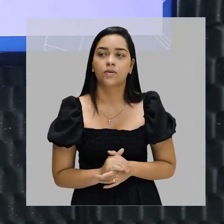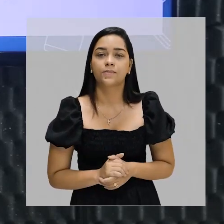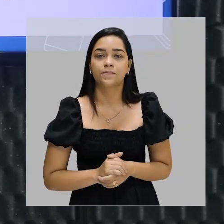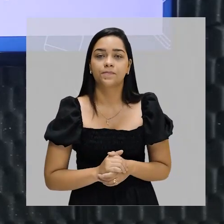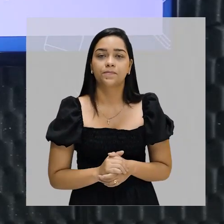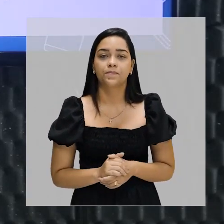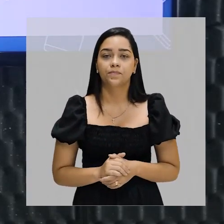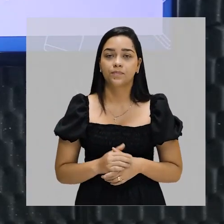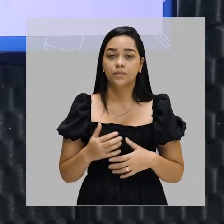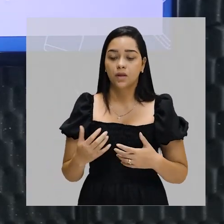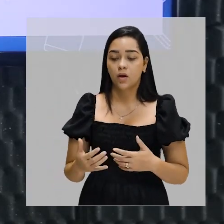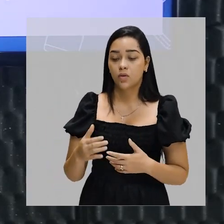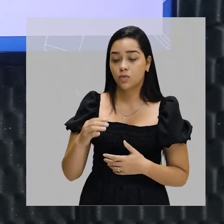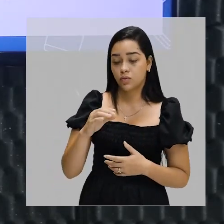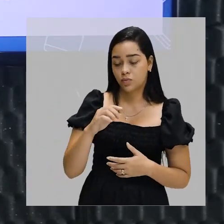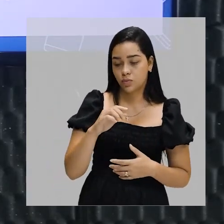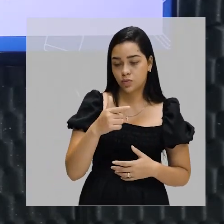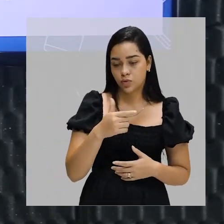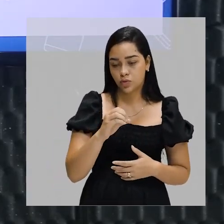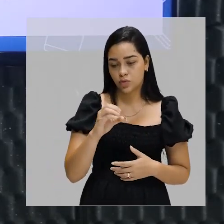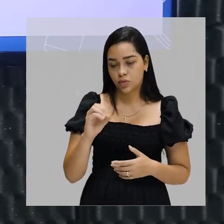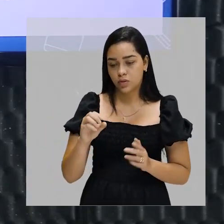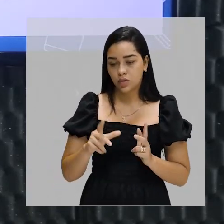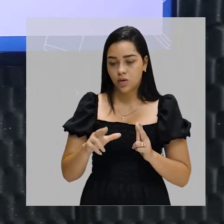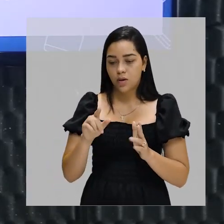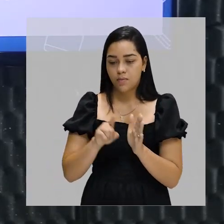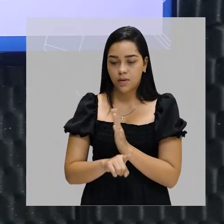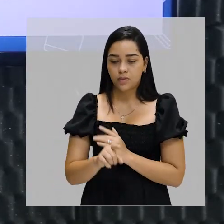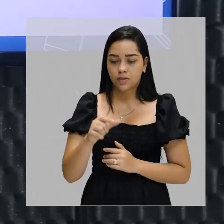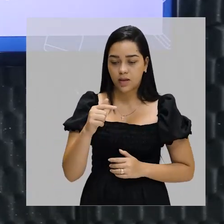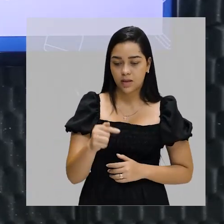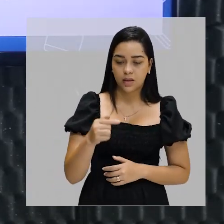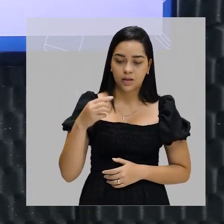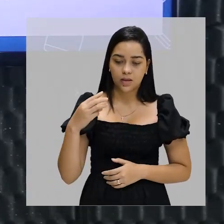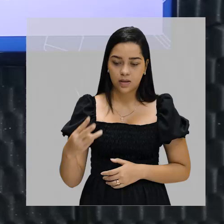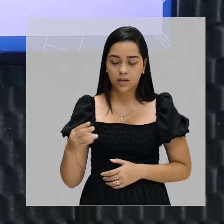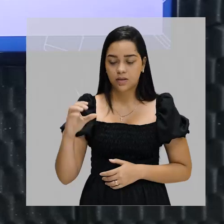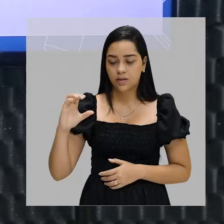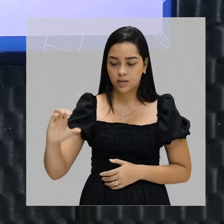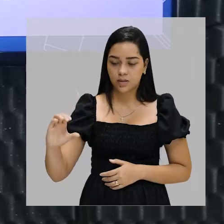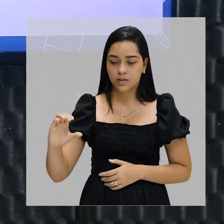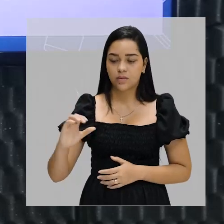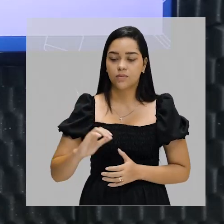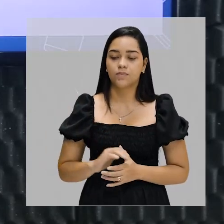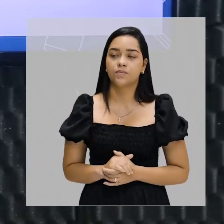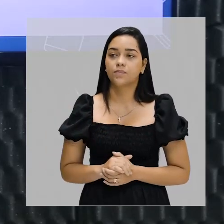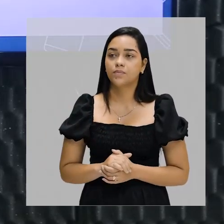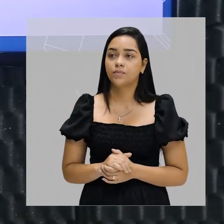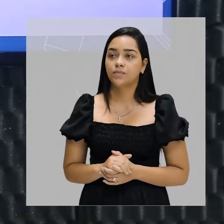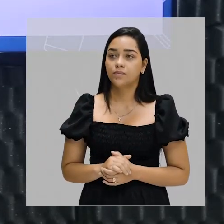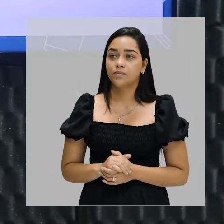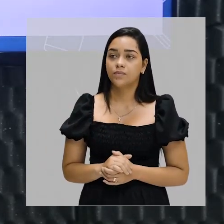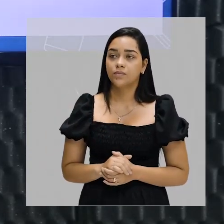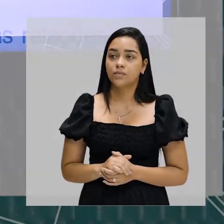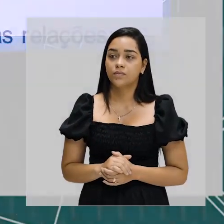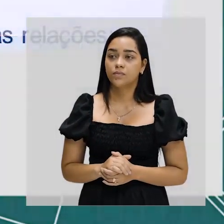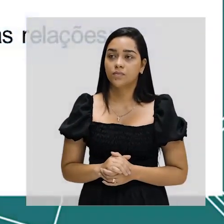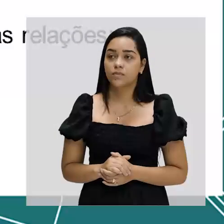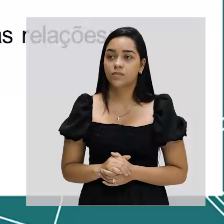Graus Celsius. Então, 200 Kelvin é igual a menos 73 graus Celsius.